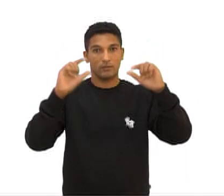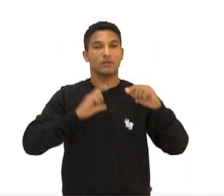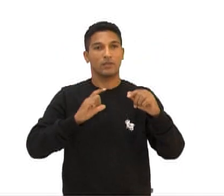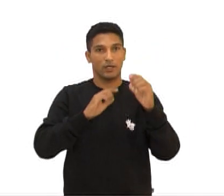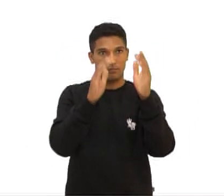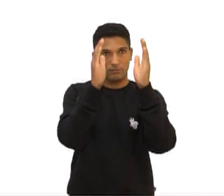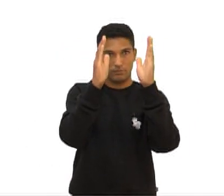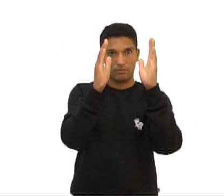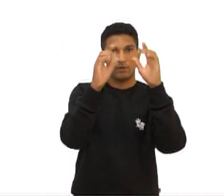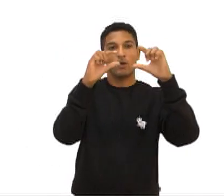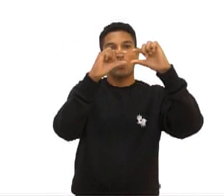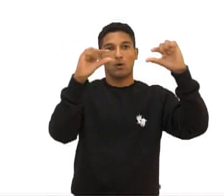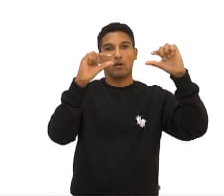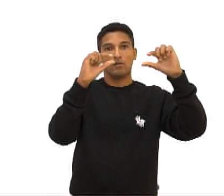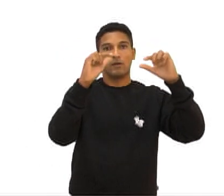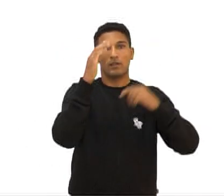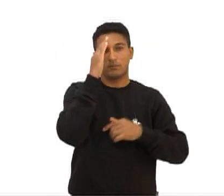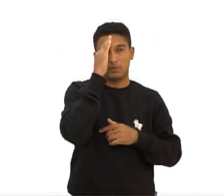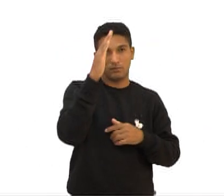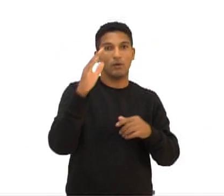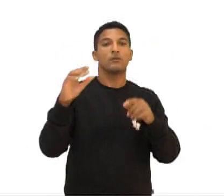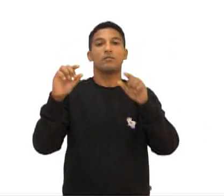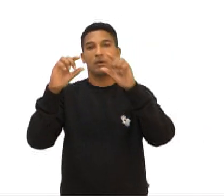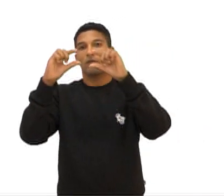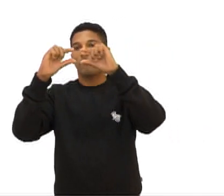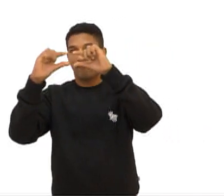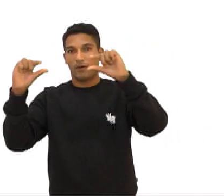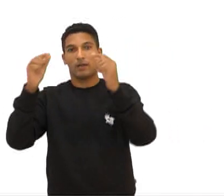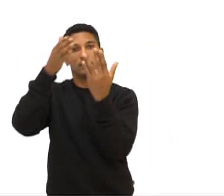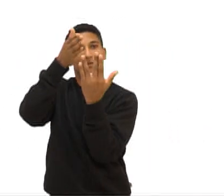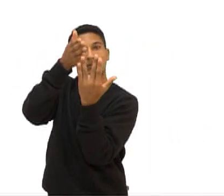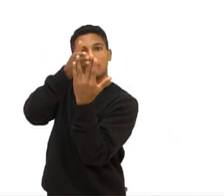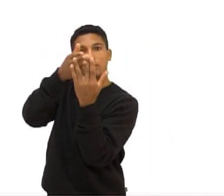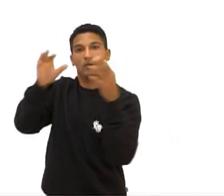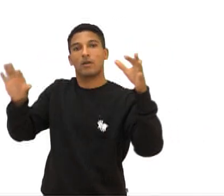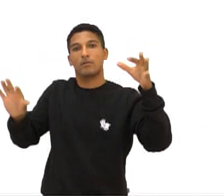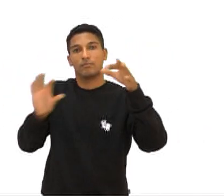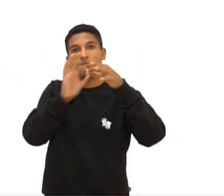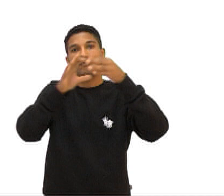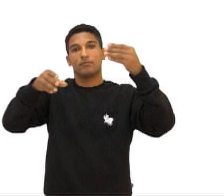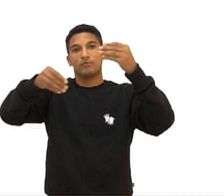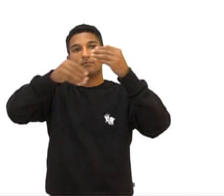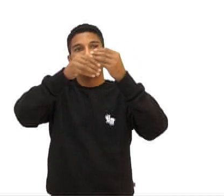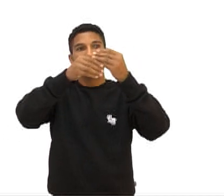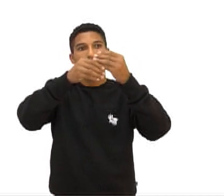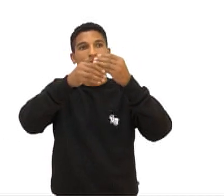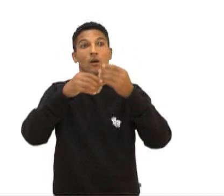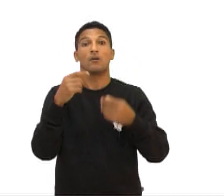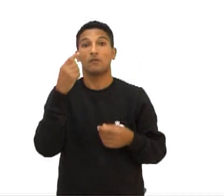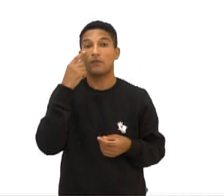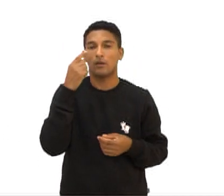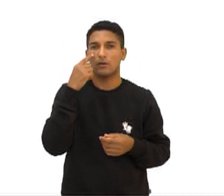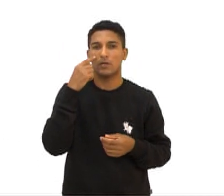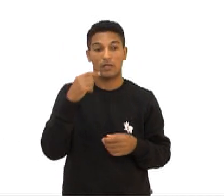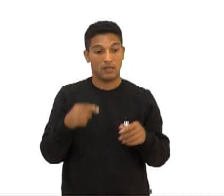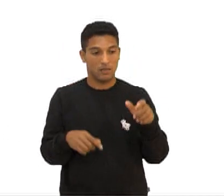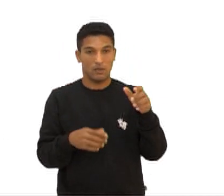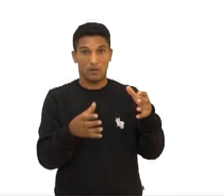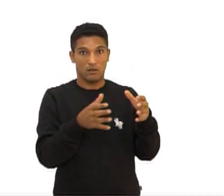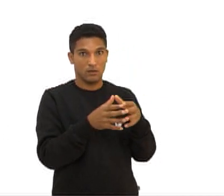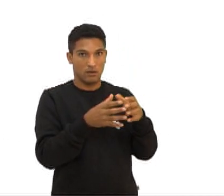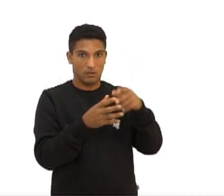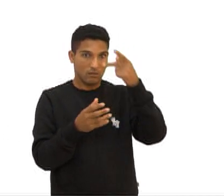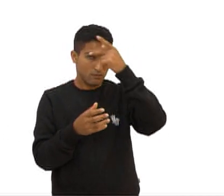uma subordinada, ninguém mais acreditava que... Opa, ali eu já achei, né? Uma oração